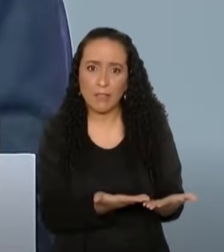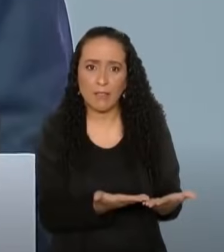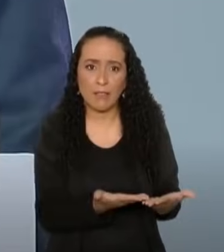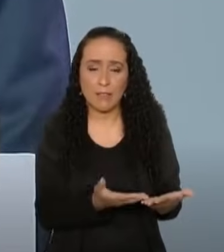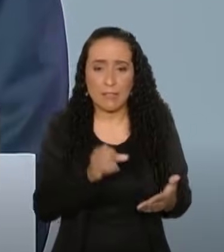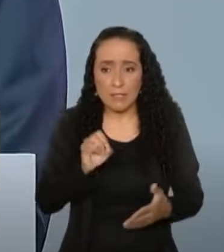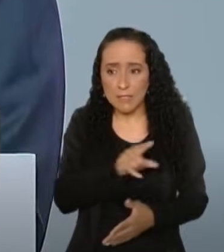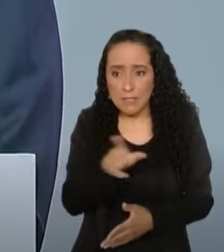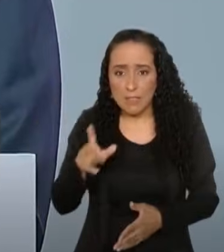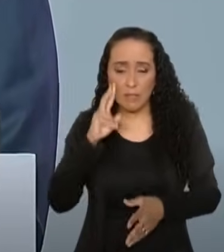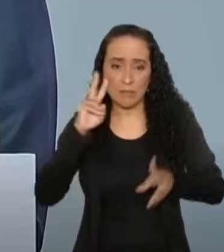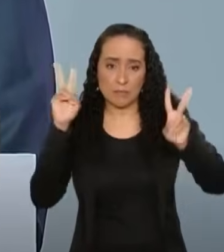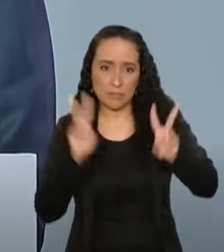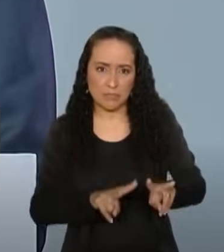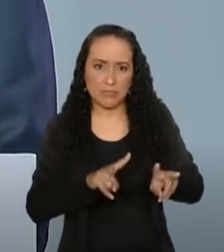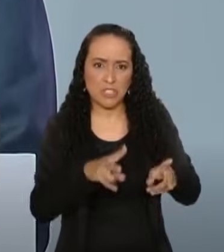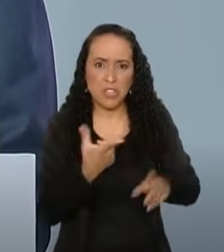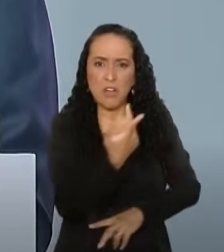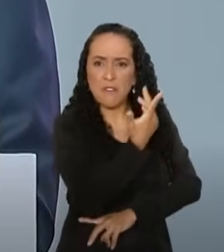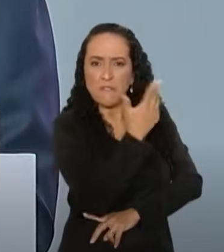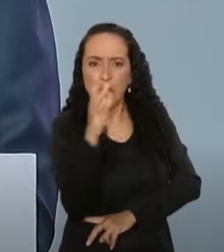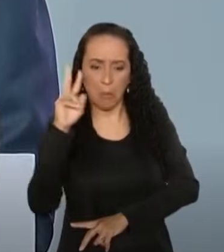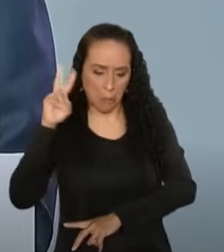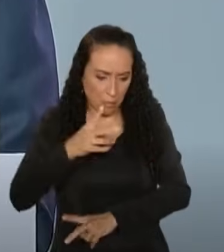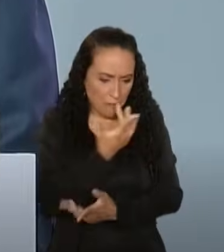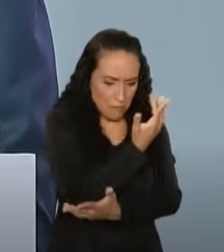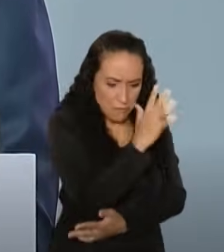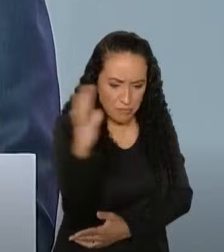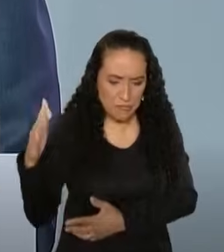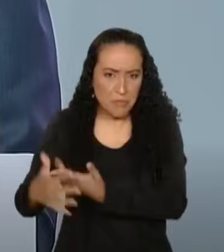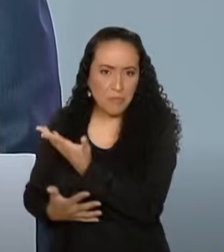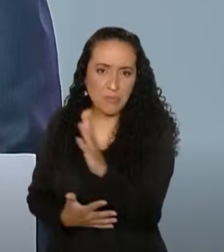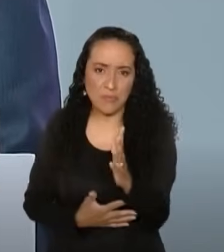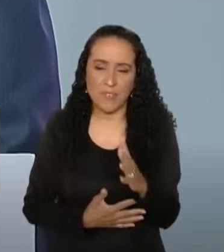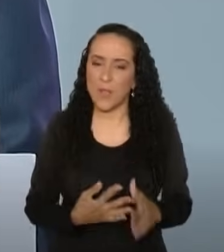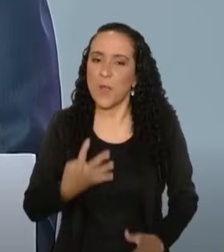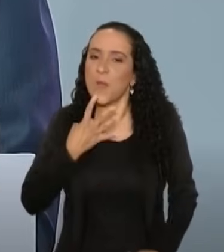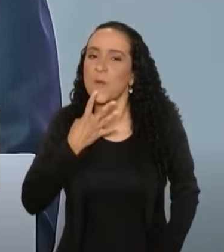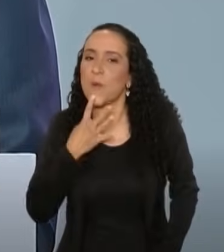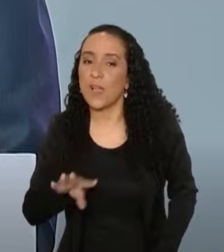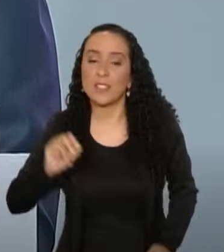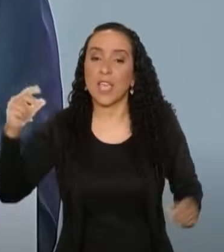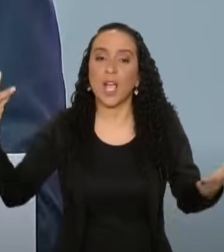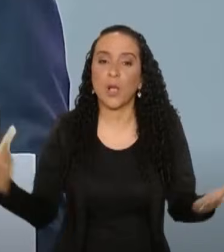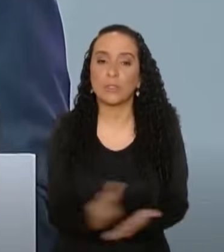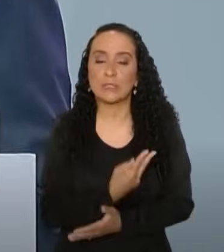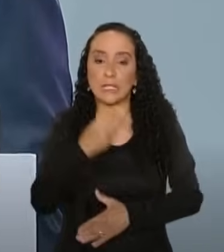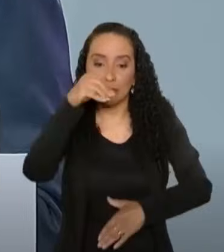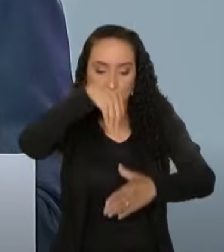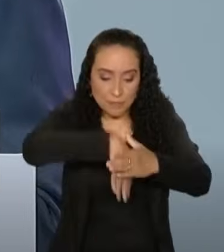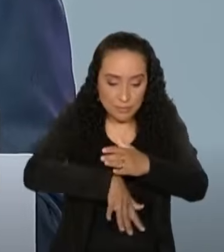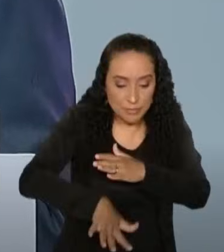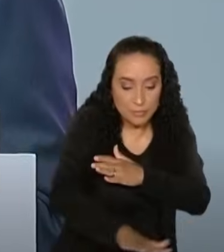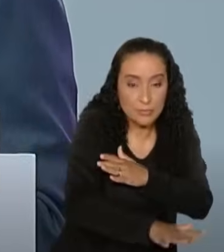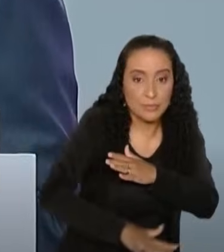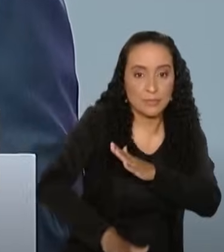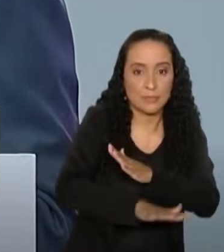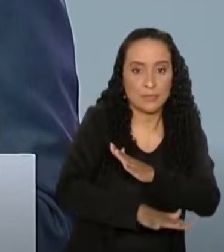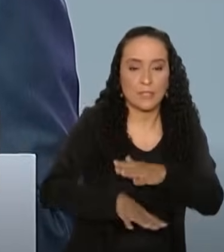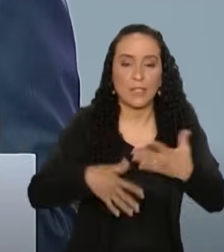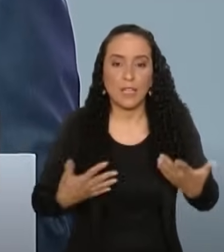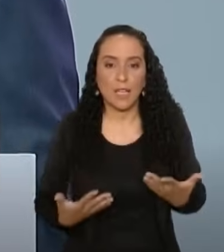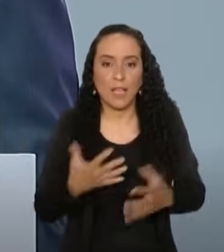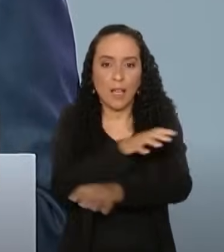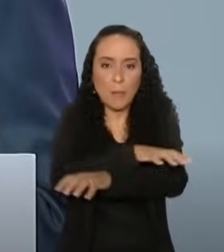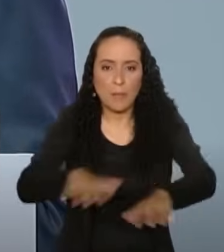Quem só vê floresta de cima desconhece o que se passa à sua sombra. O bioma